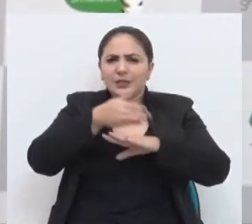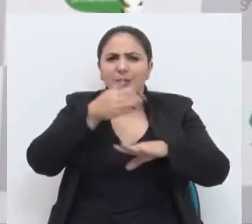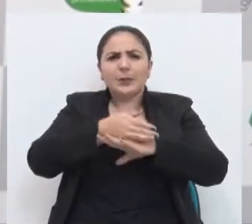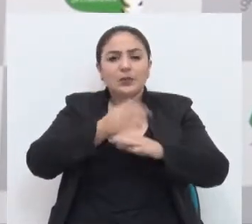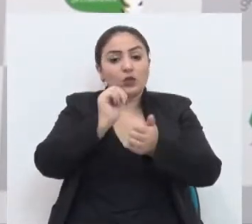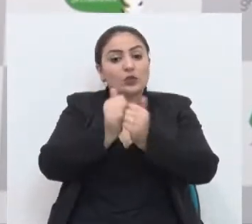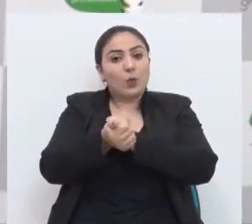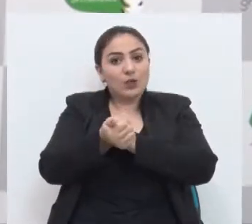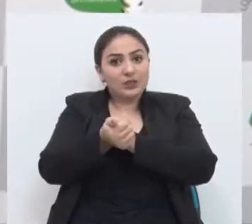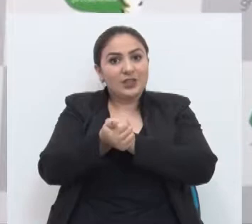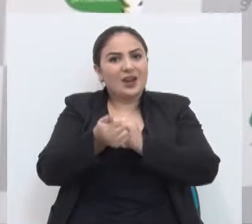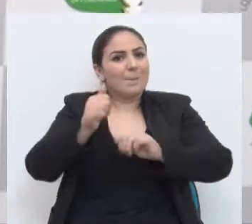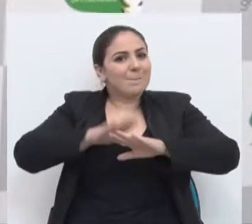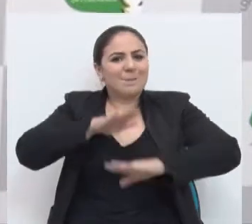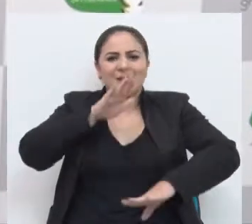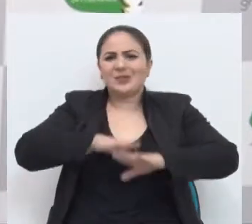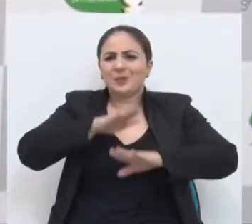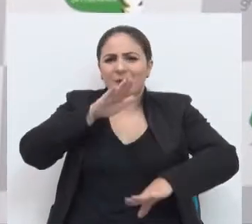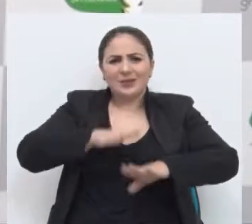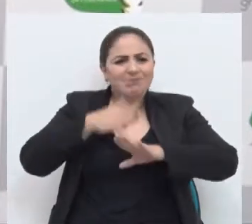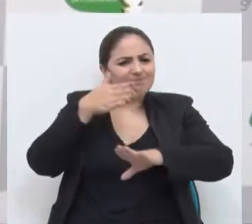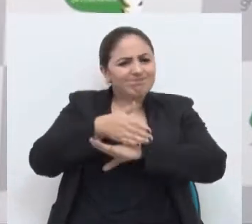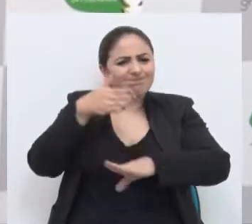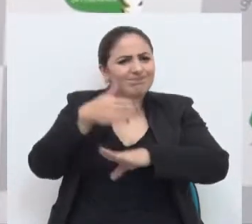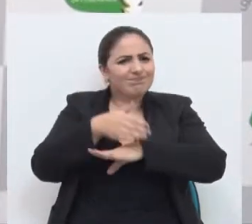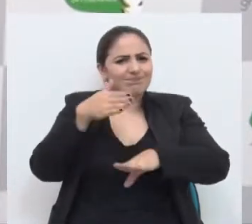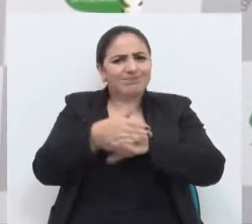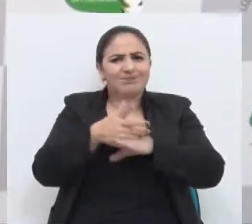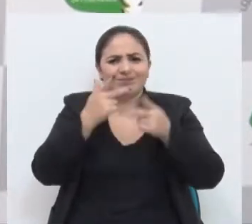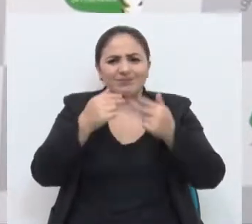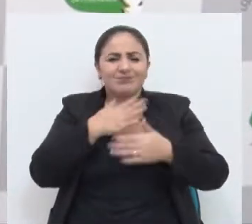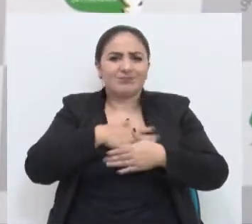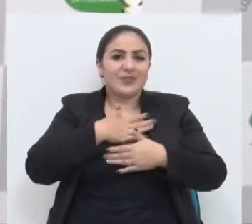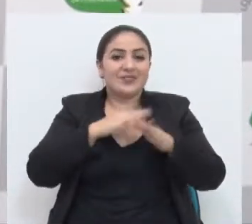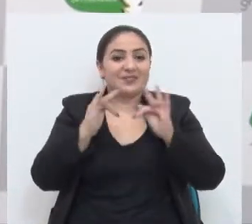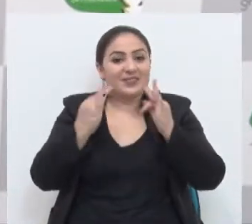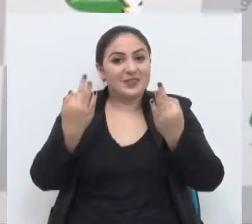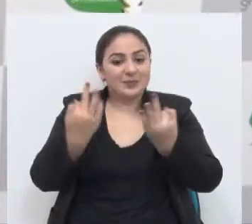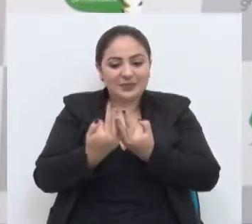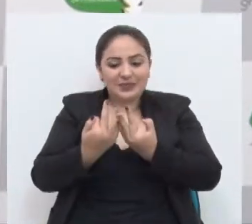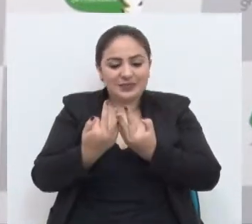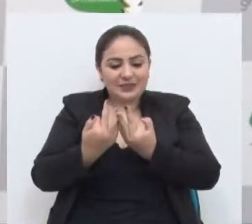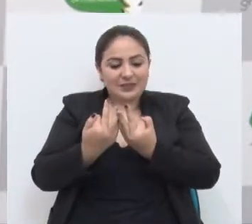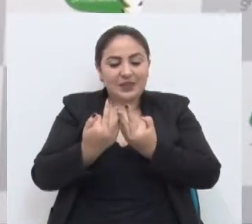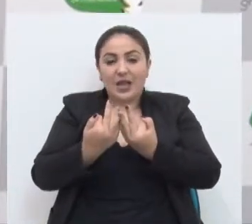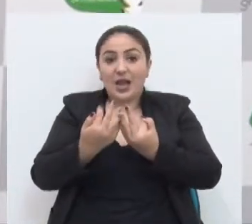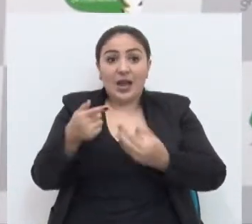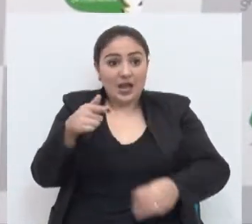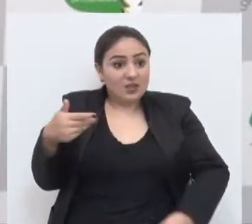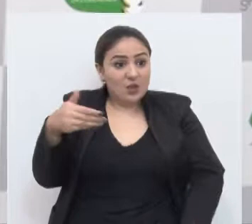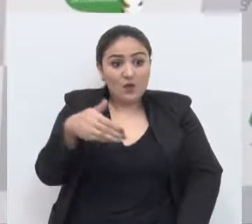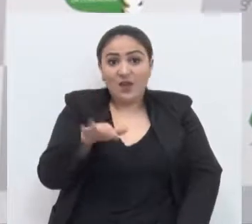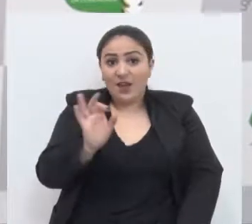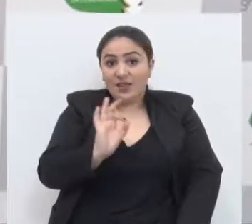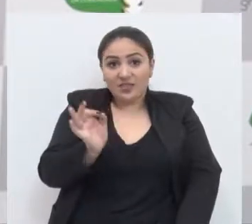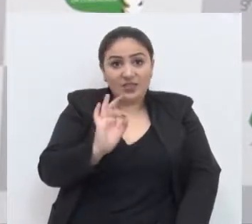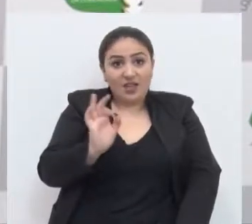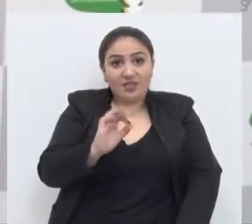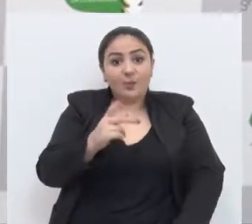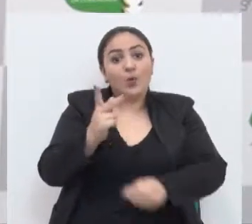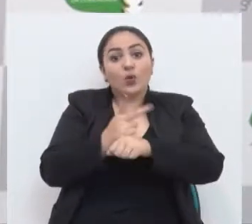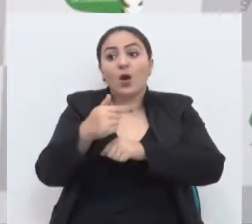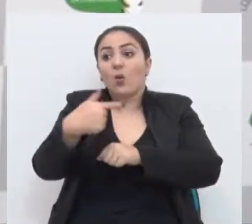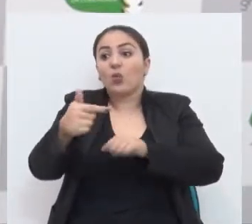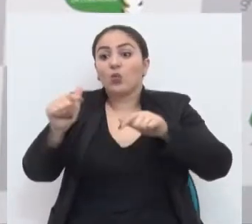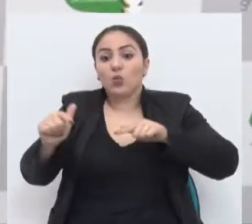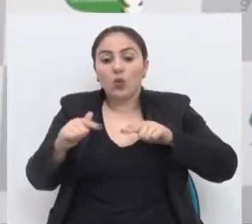no esporte, elas estão cada vez mais dando uma satisfação para a família, que elas não vão procurar outros